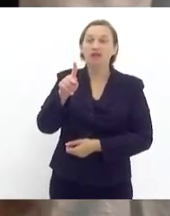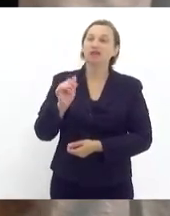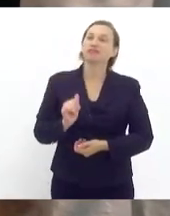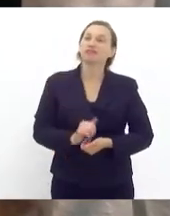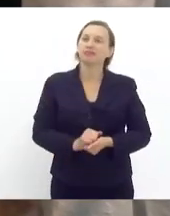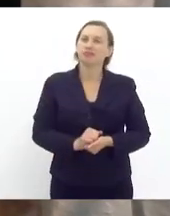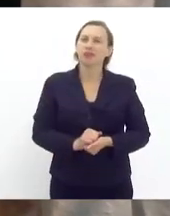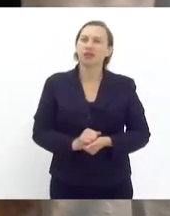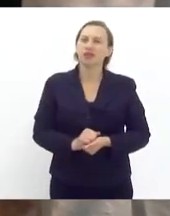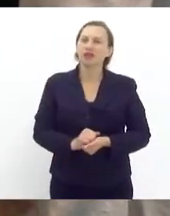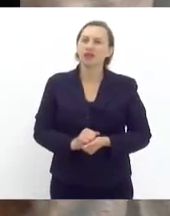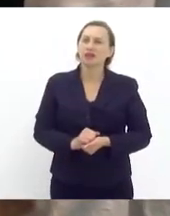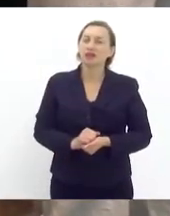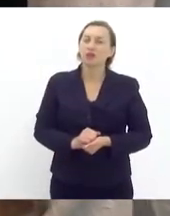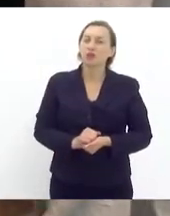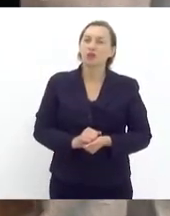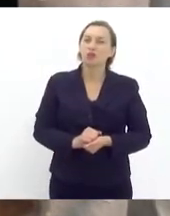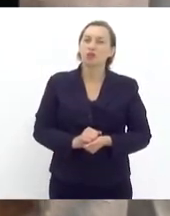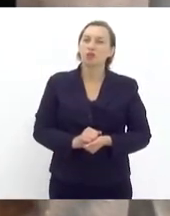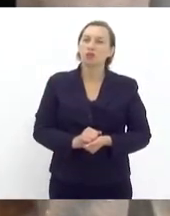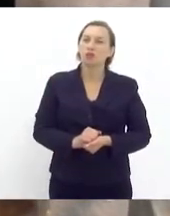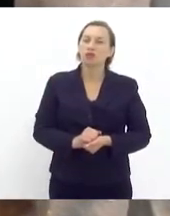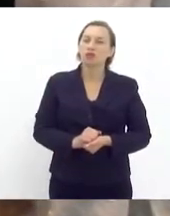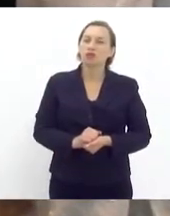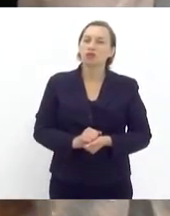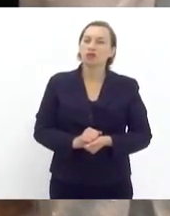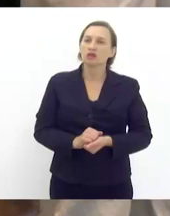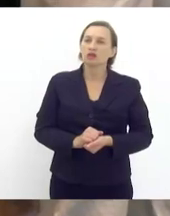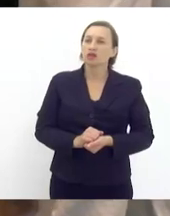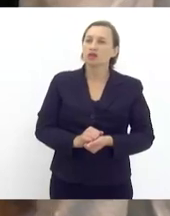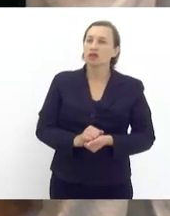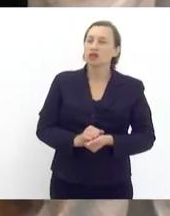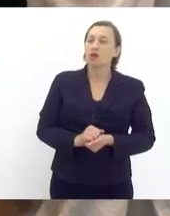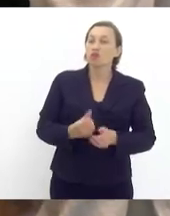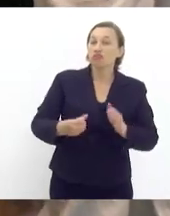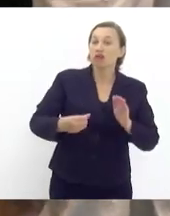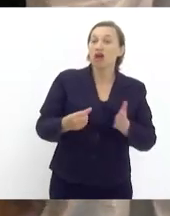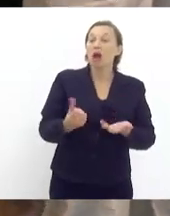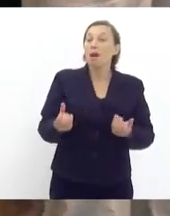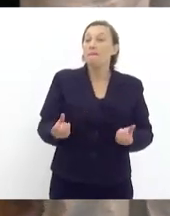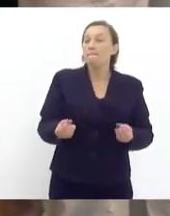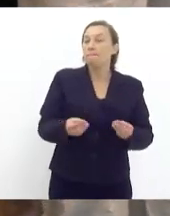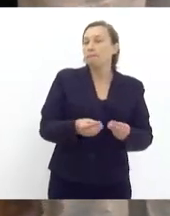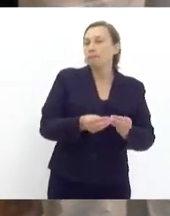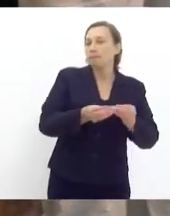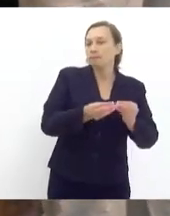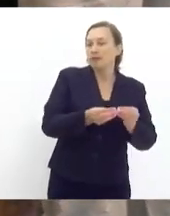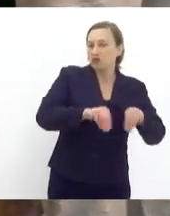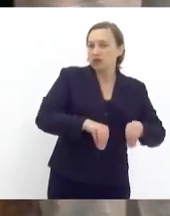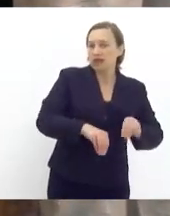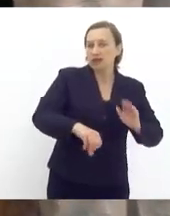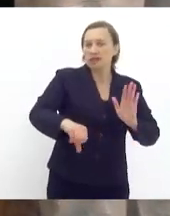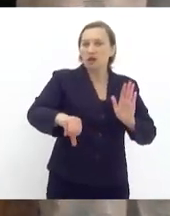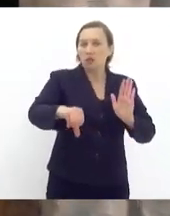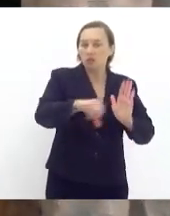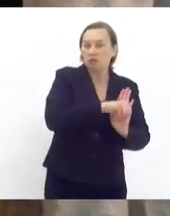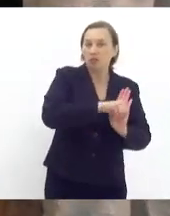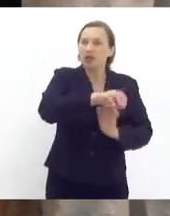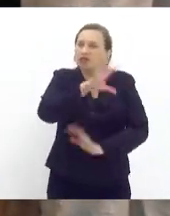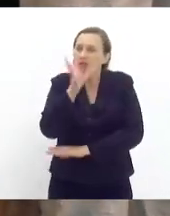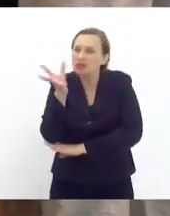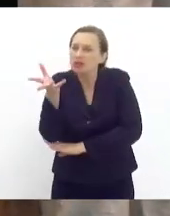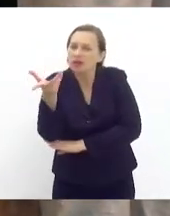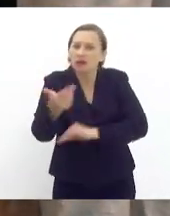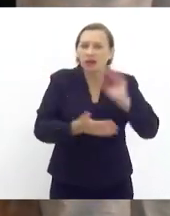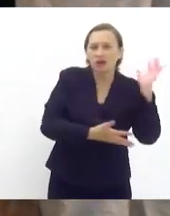uma compensação por eventual crise ambiental eventual dando ambiental e